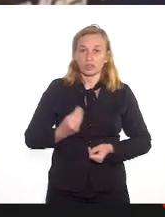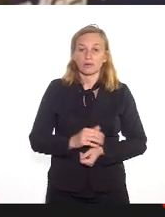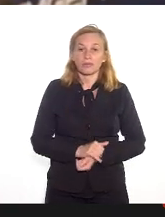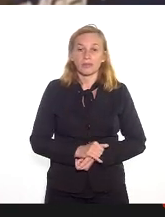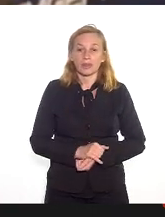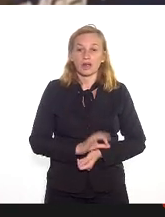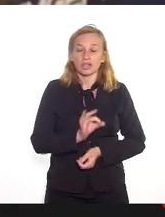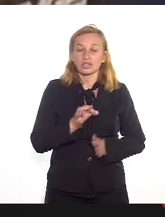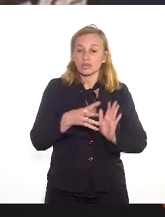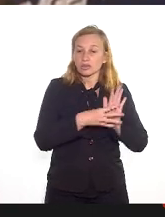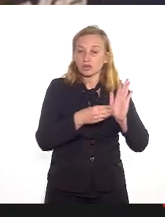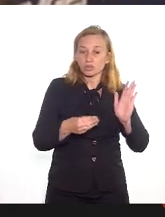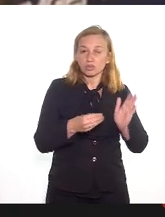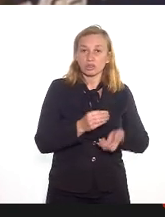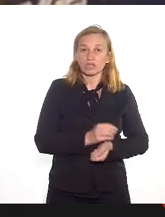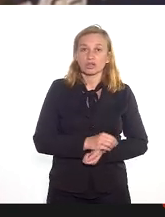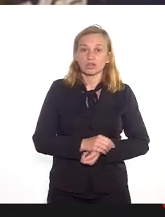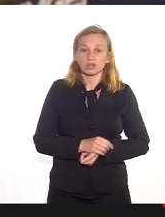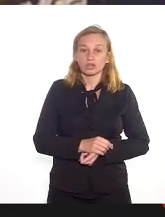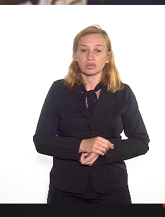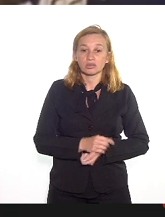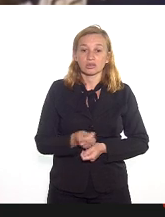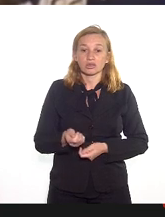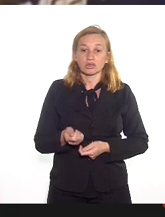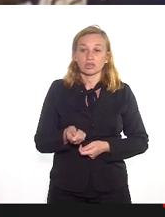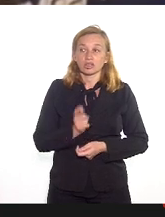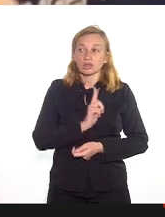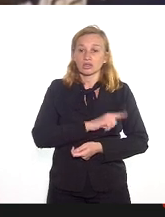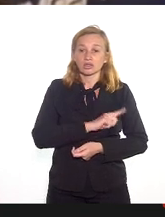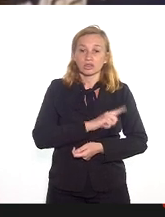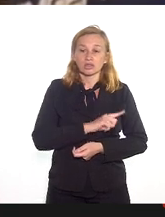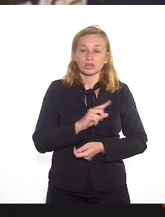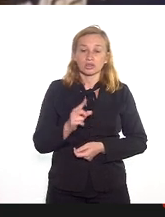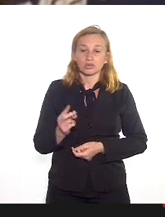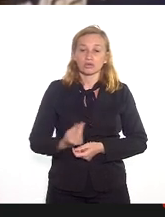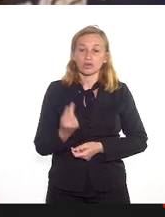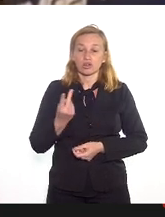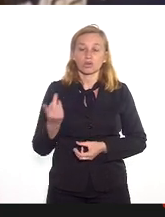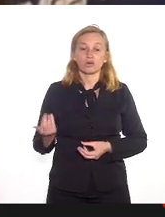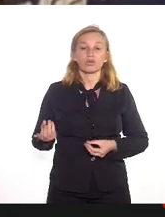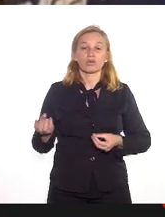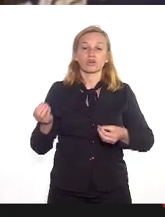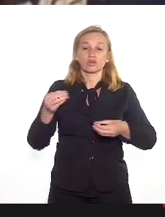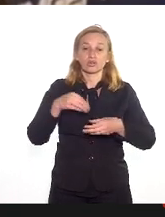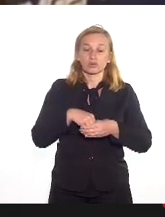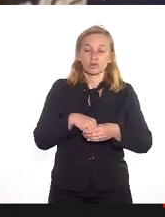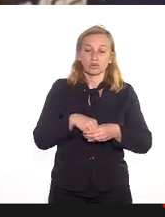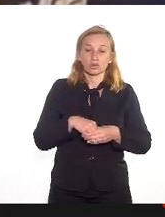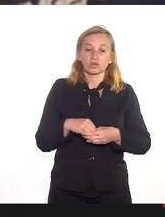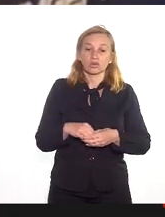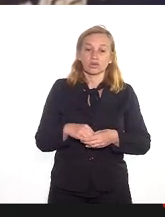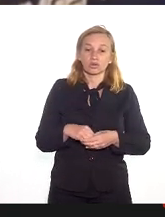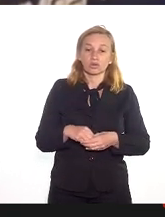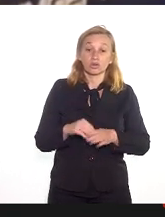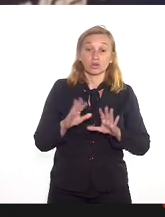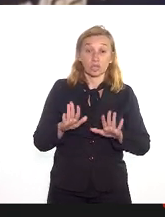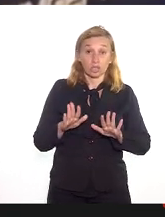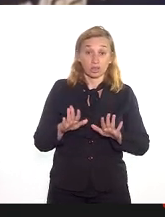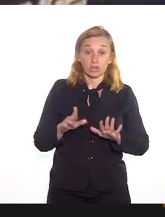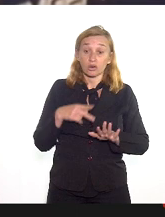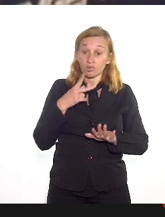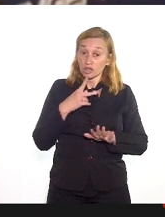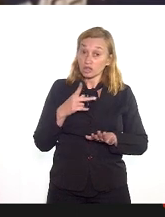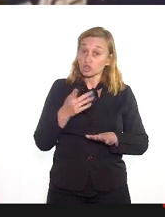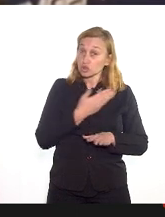específica, um modelo específico para gerenciamento do valor agregado. Então, o fornecedor, isso na visão de